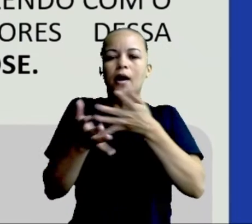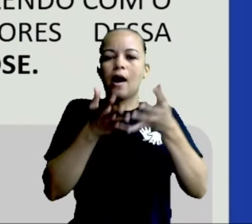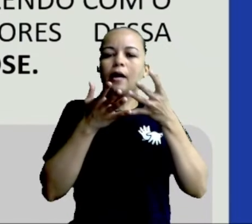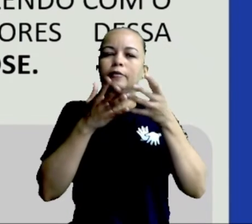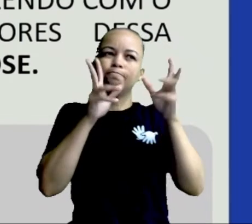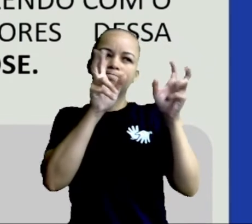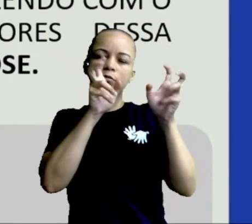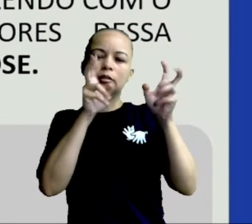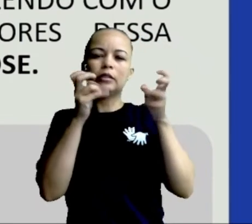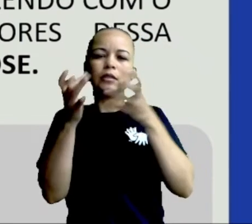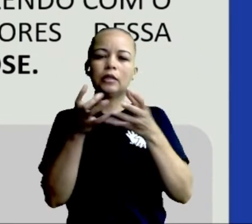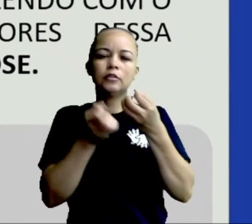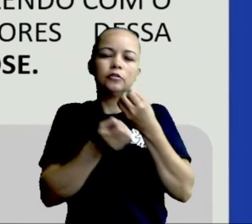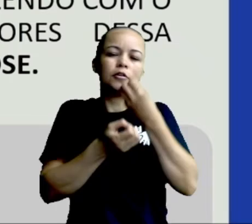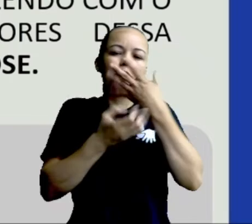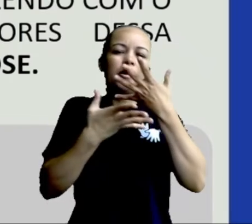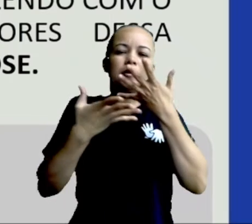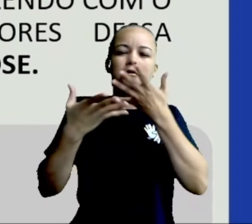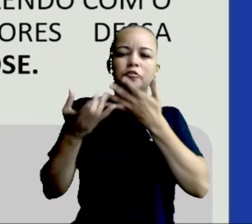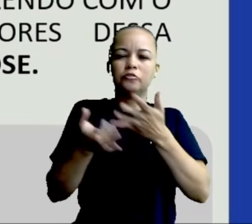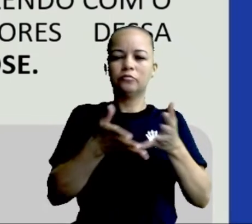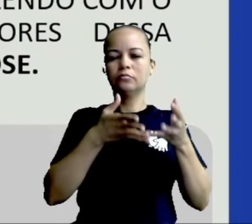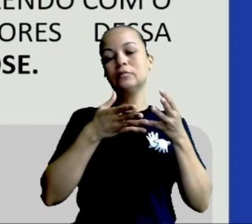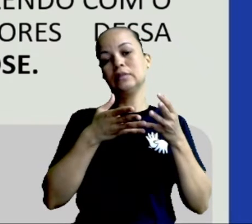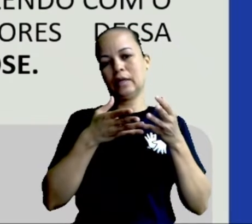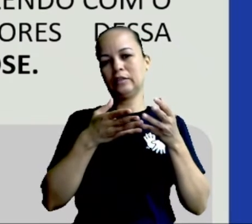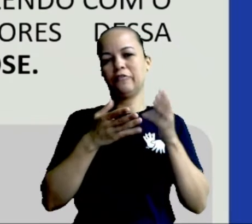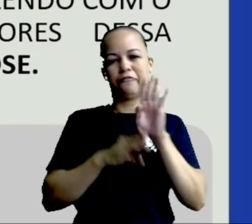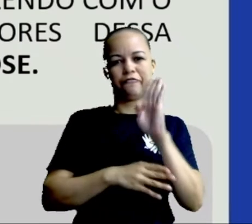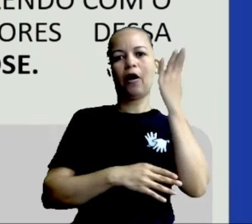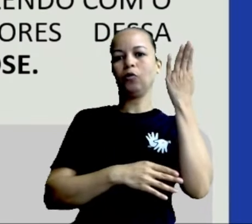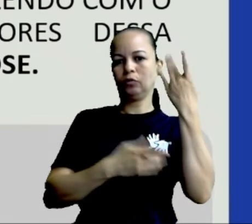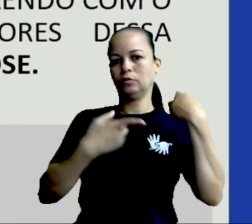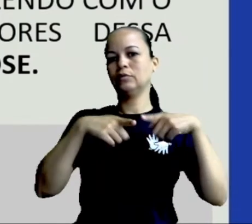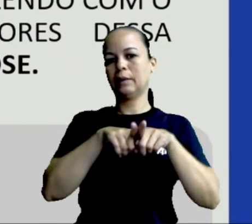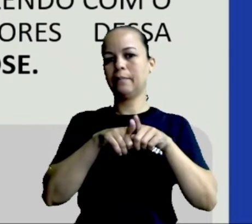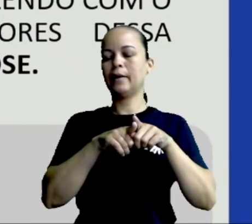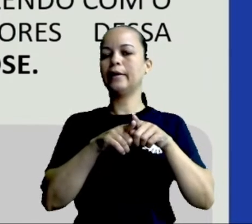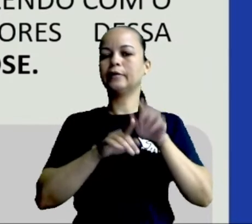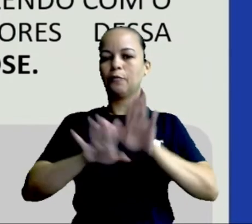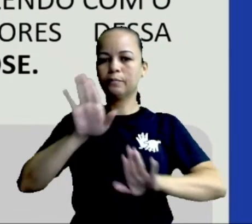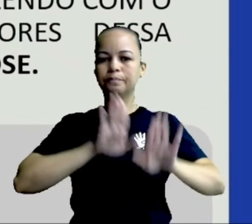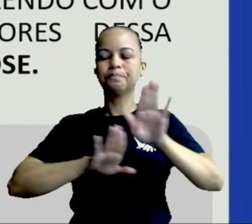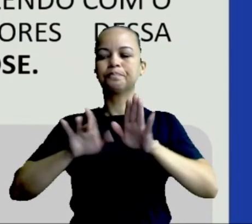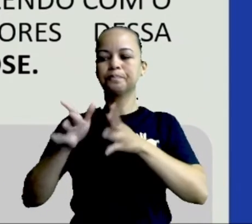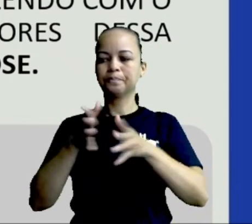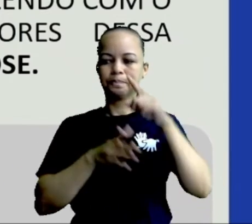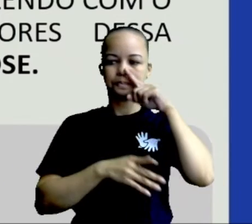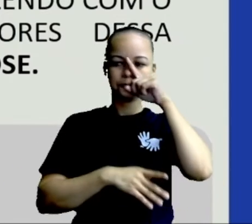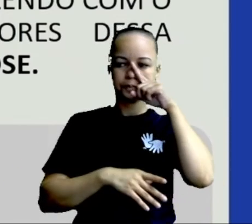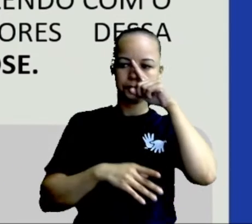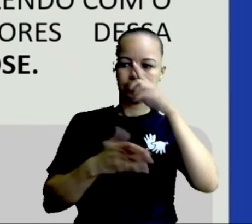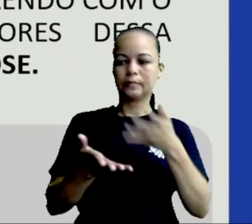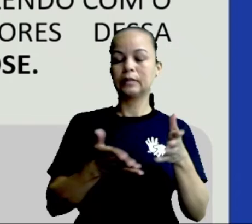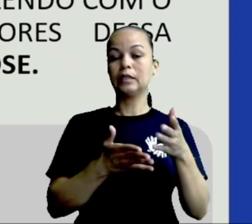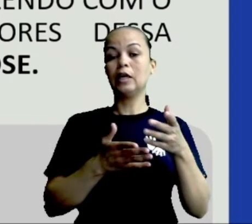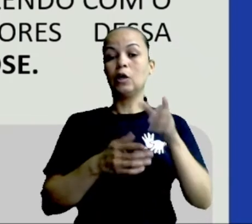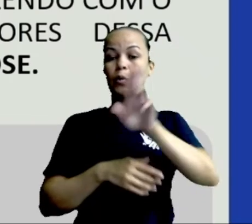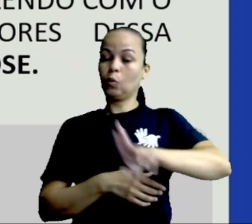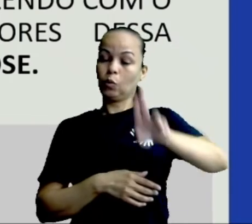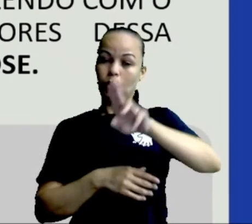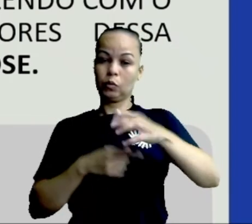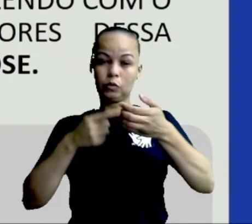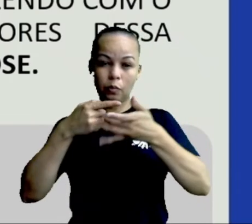entre aspas, né, de bem-estar, de falso bem-estar, certo? E o uso prolongado dessas